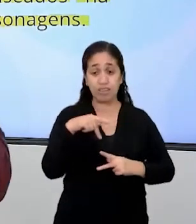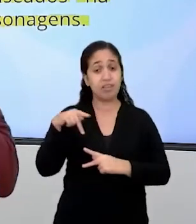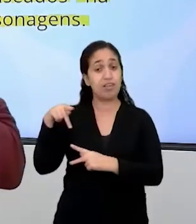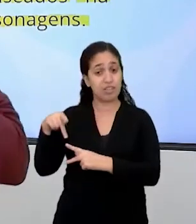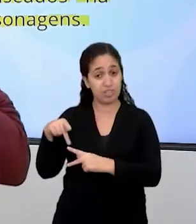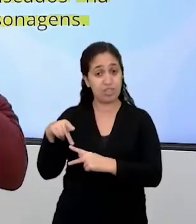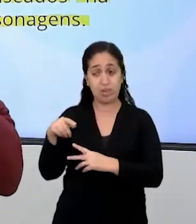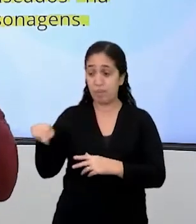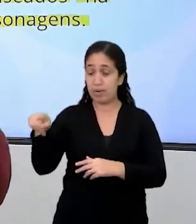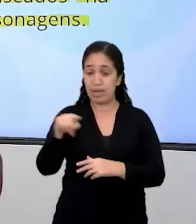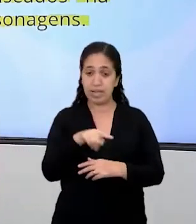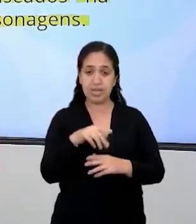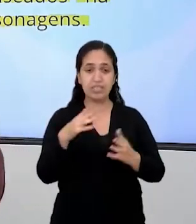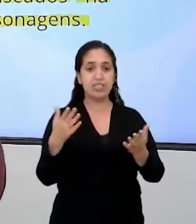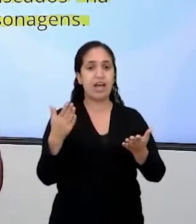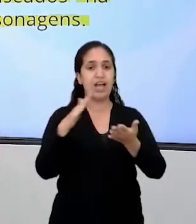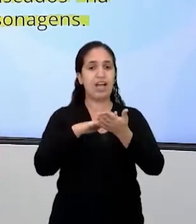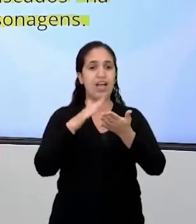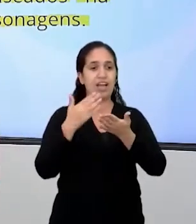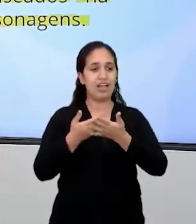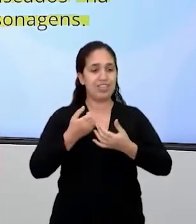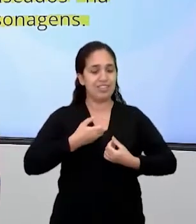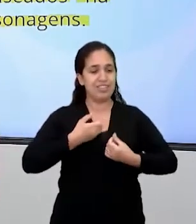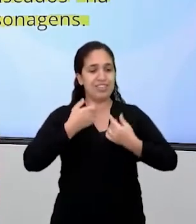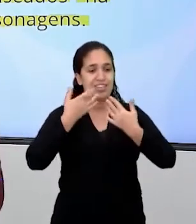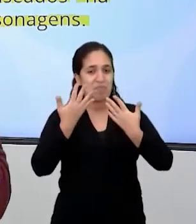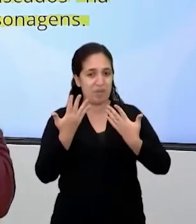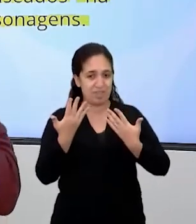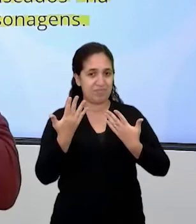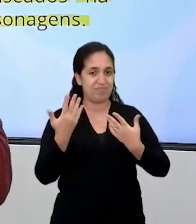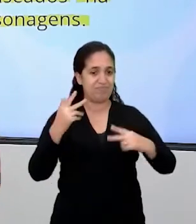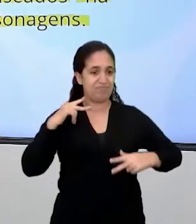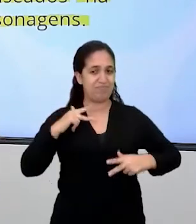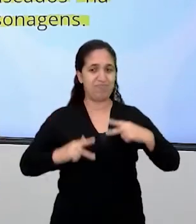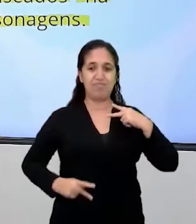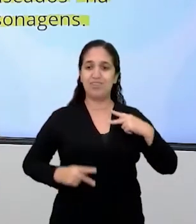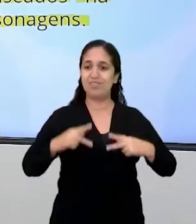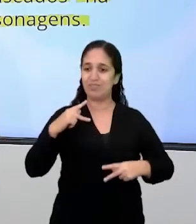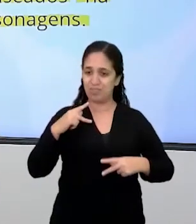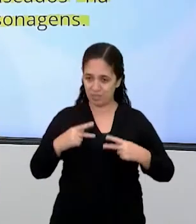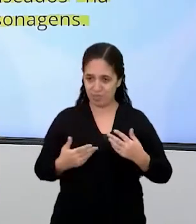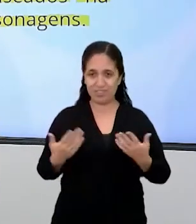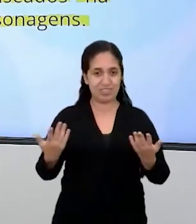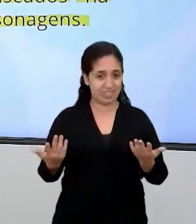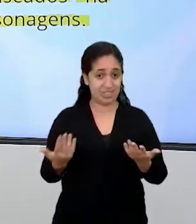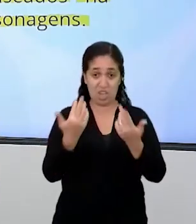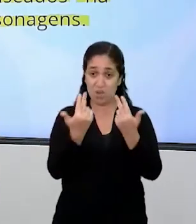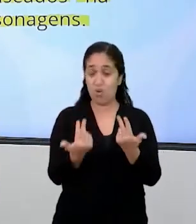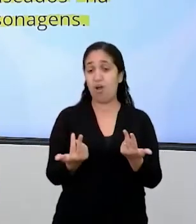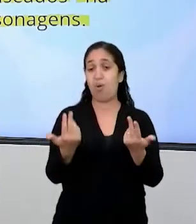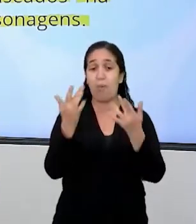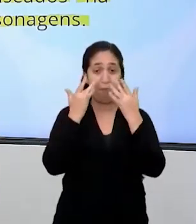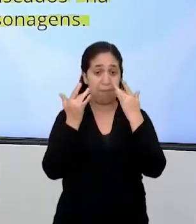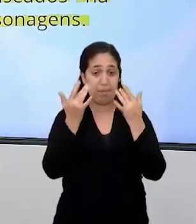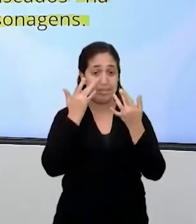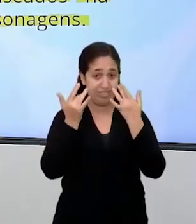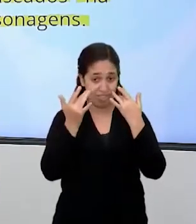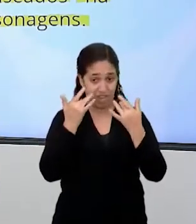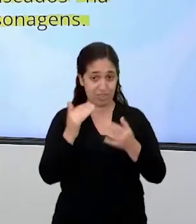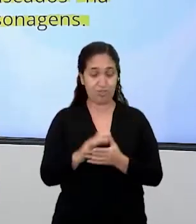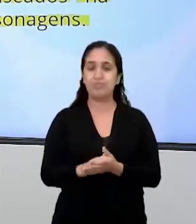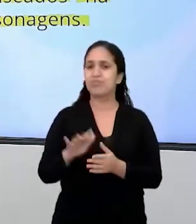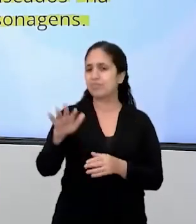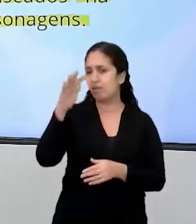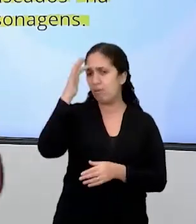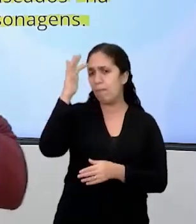eles interpretem os seus papéis, como o exemplo aqui de uma peça teatral. Então,